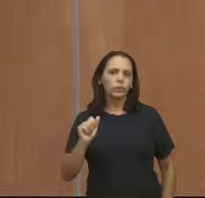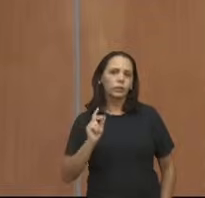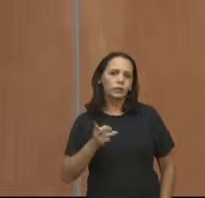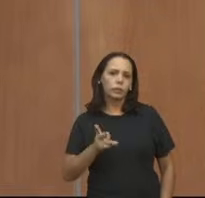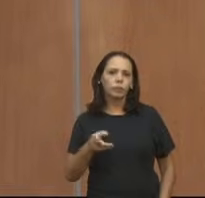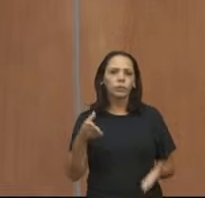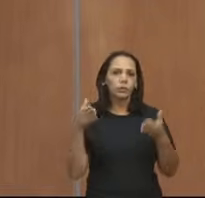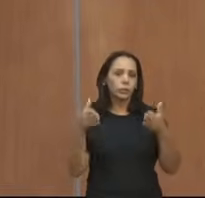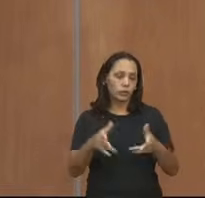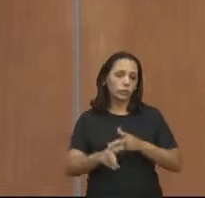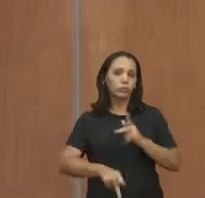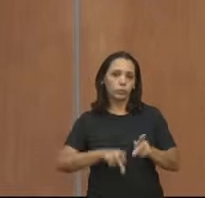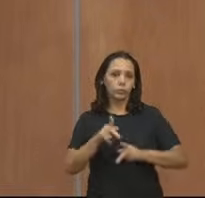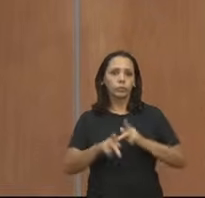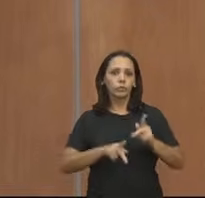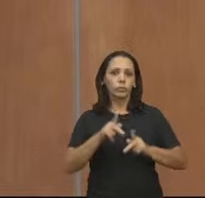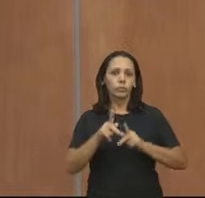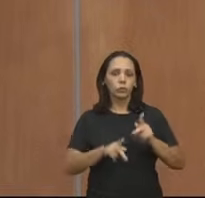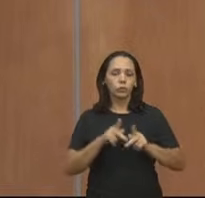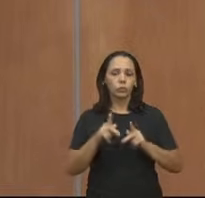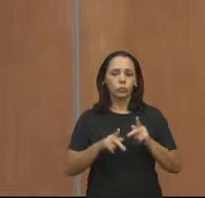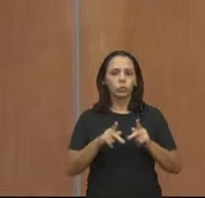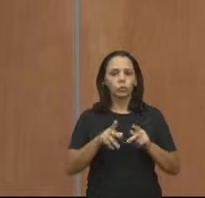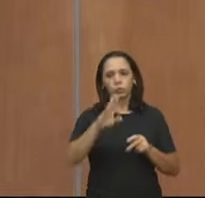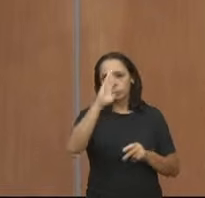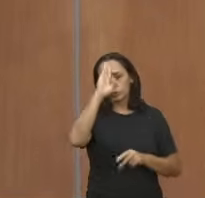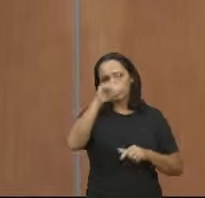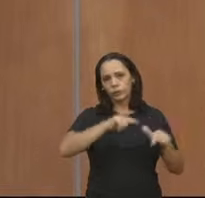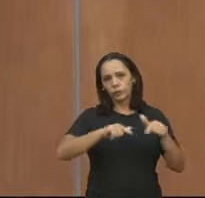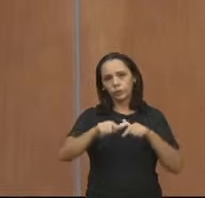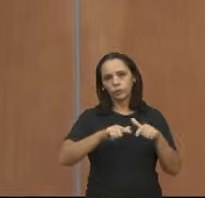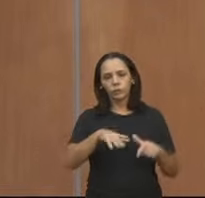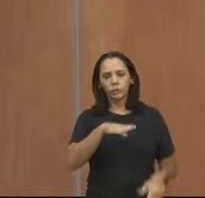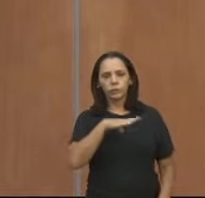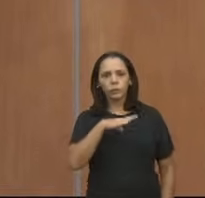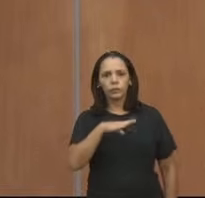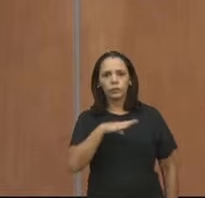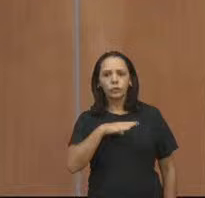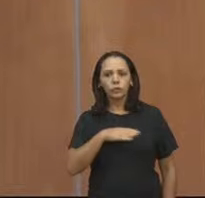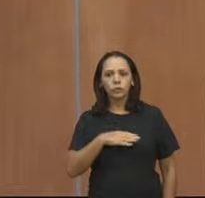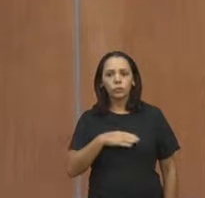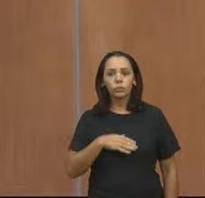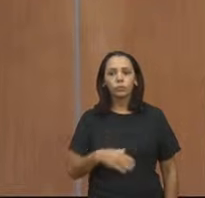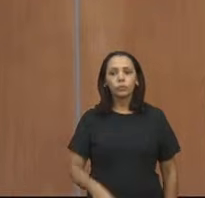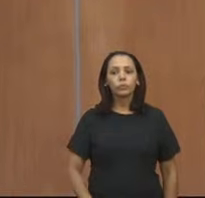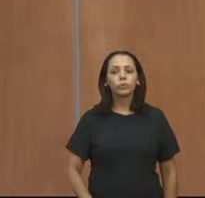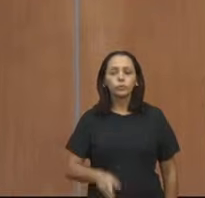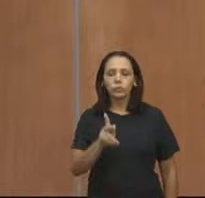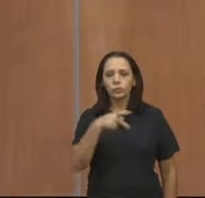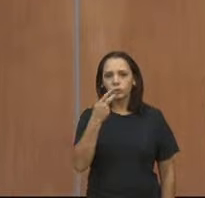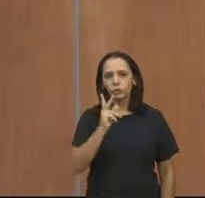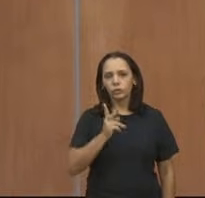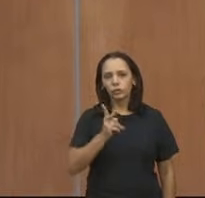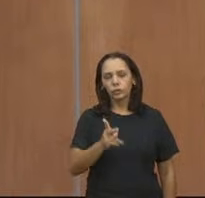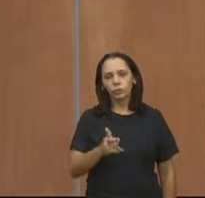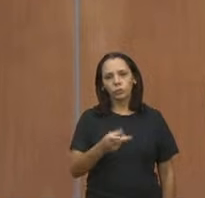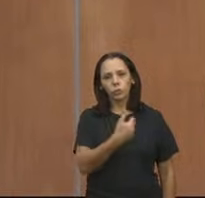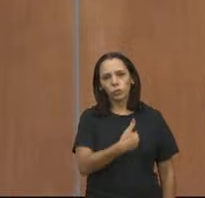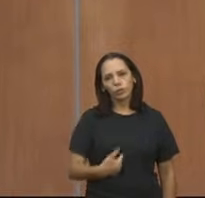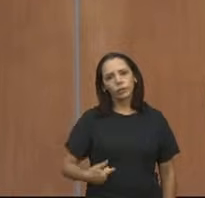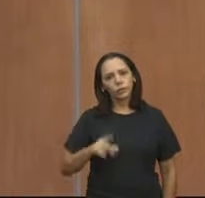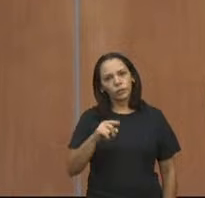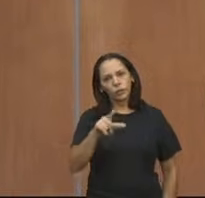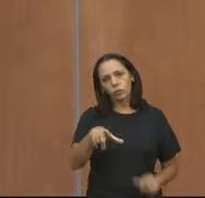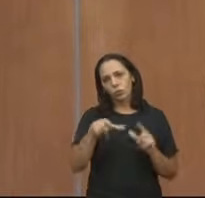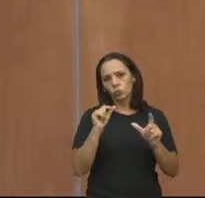voltado para a população, para os principais serviços da cidade. E como eu sempre reforço aqui, governar é fazer